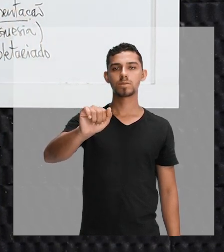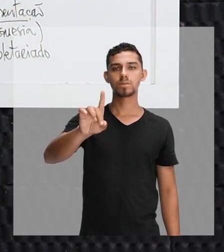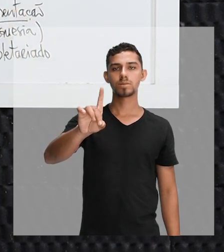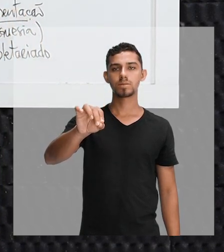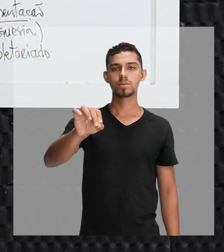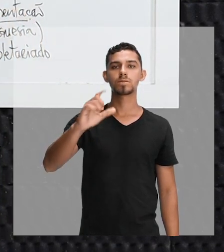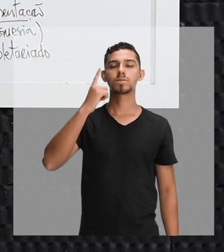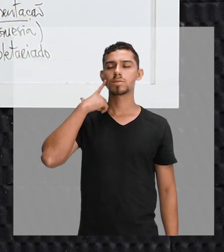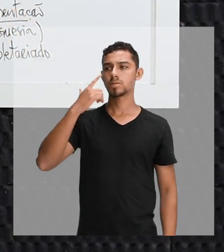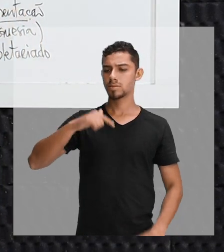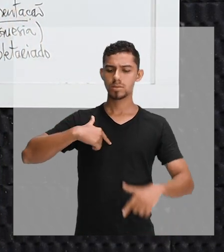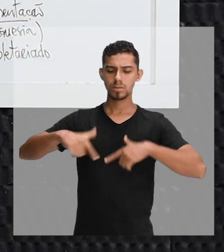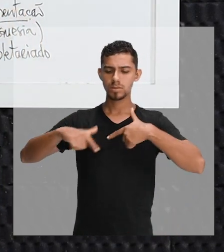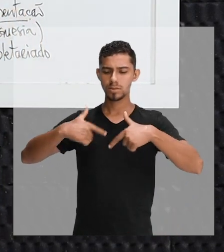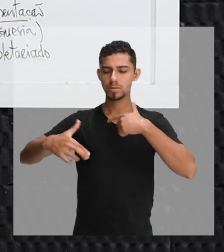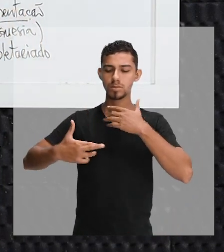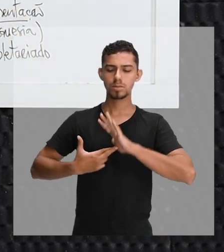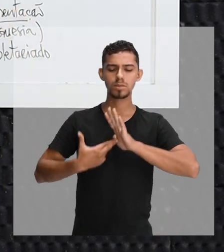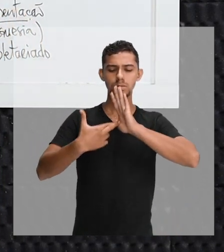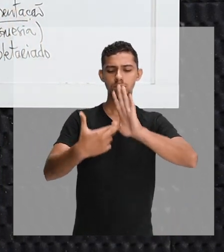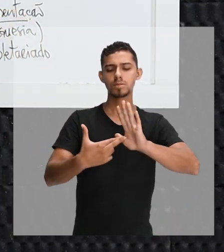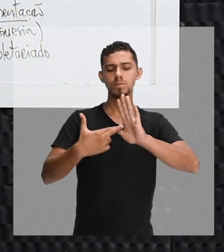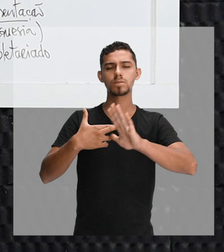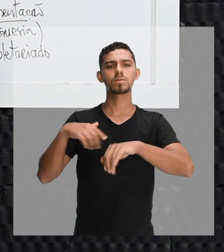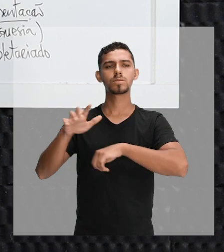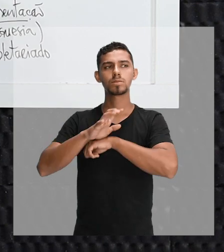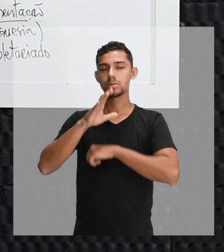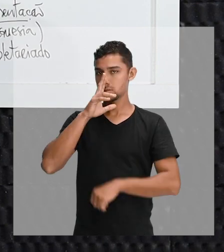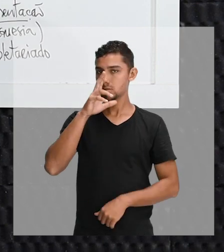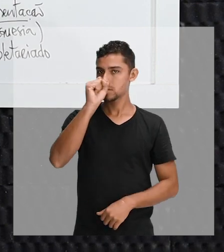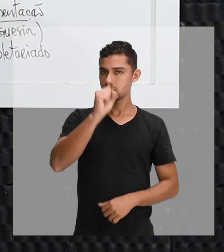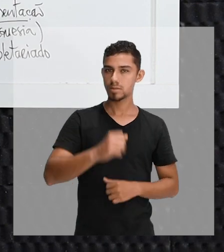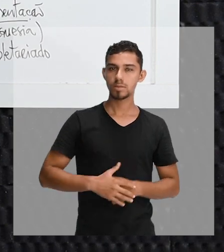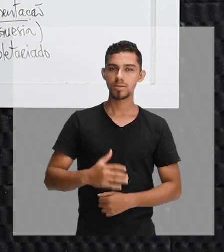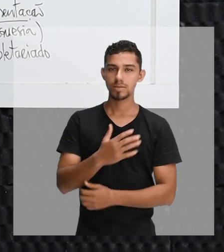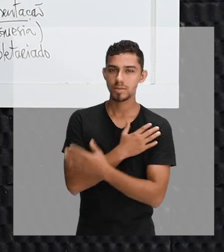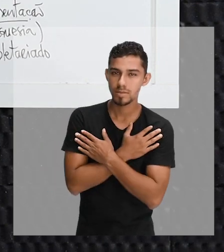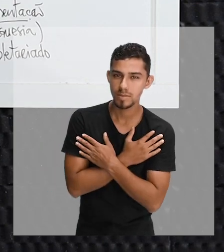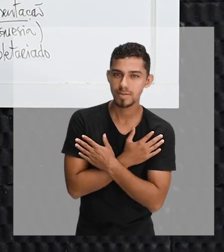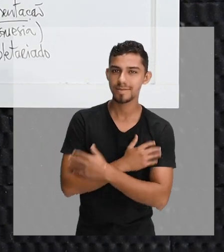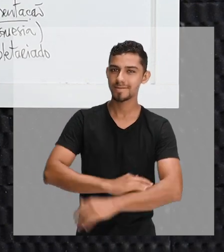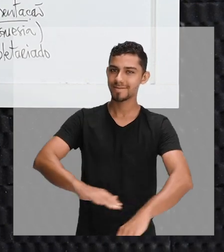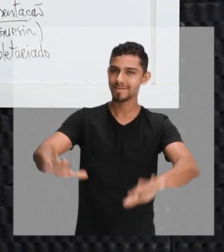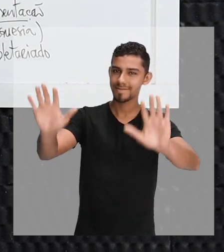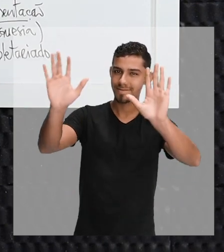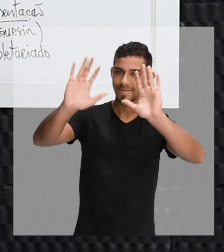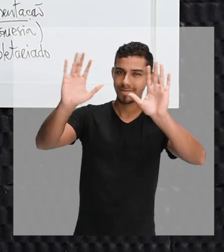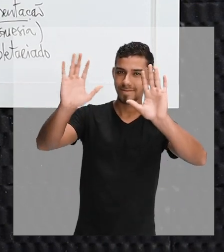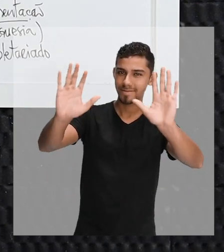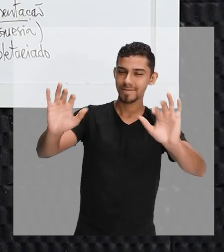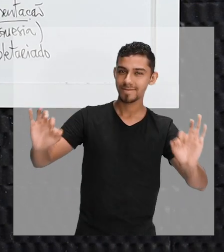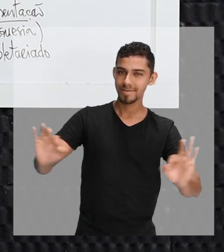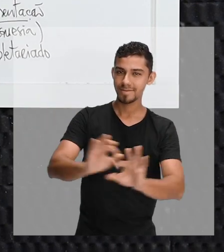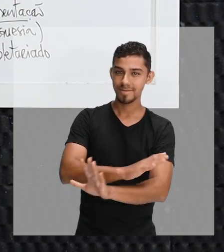elemento fundamental representando esse Estado com poder. Então, beijo no coração de vocês, fico por